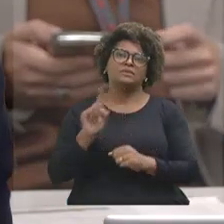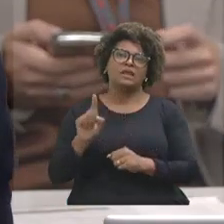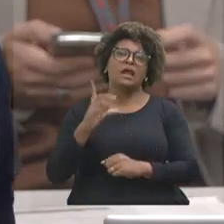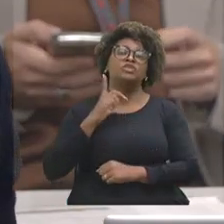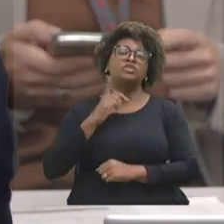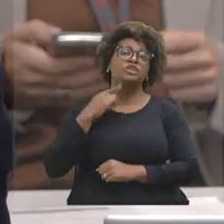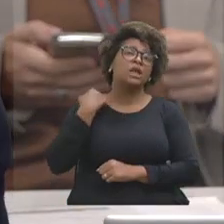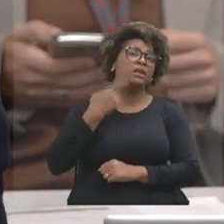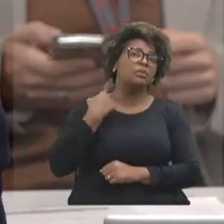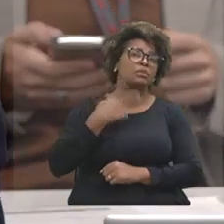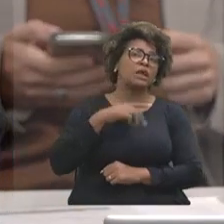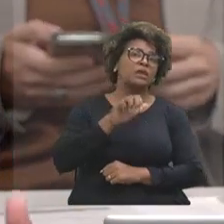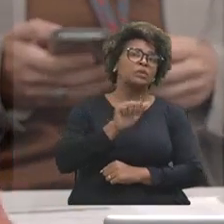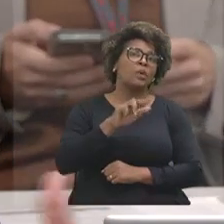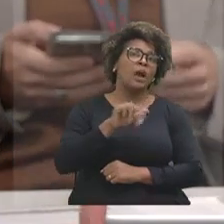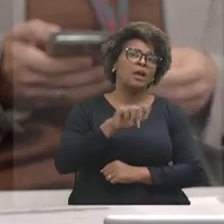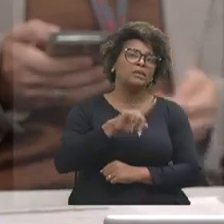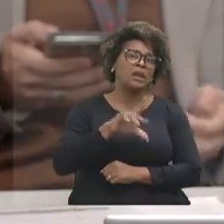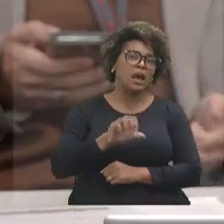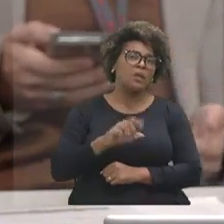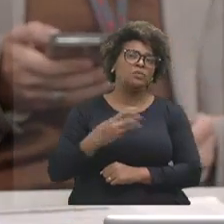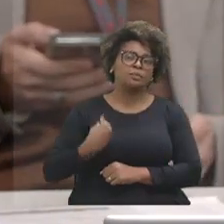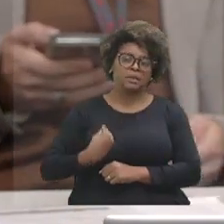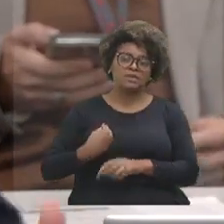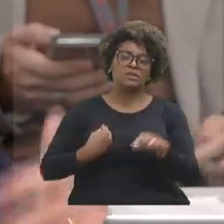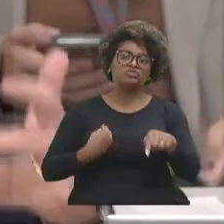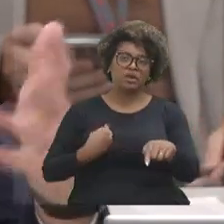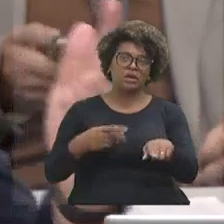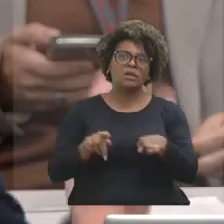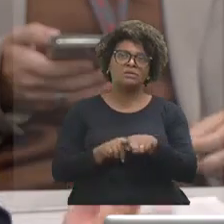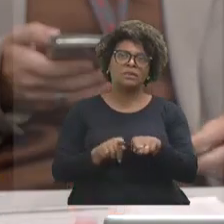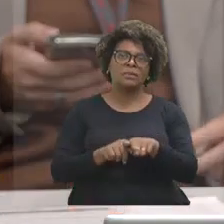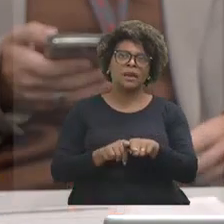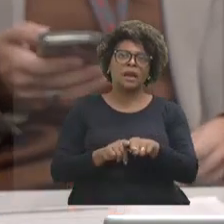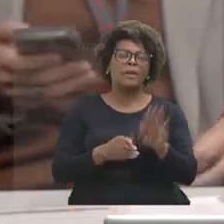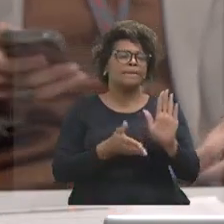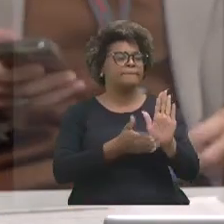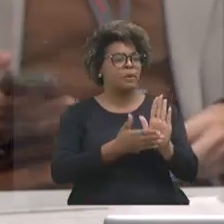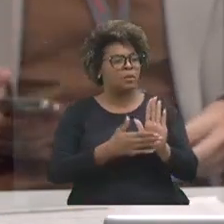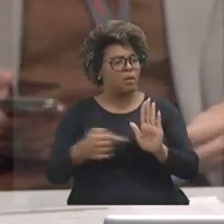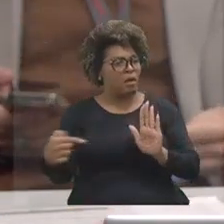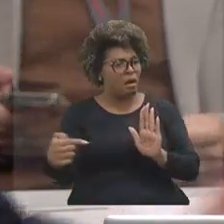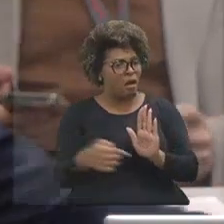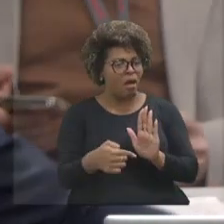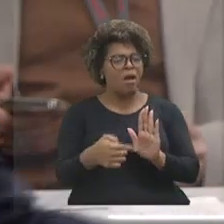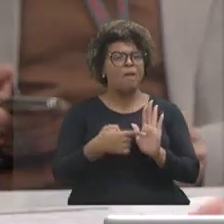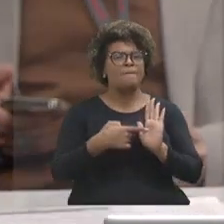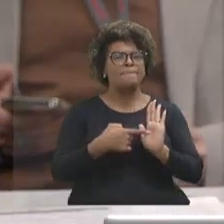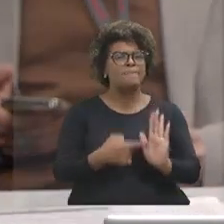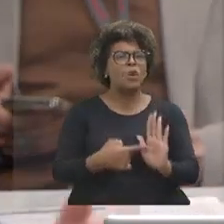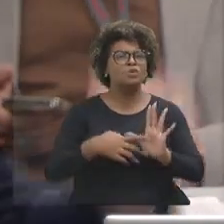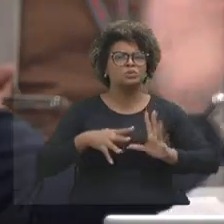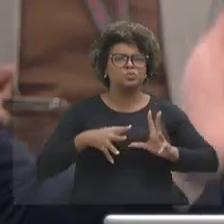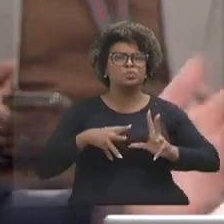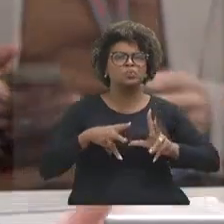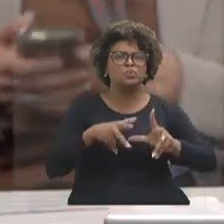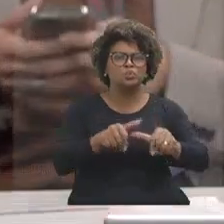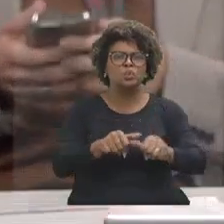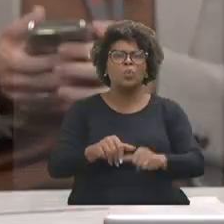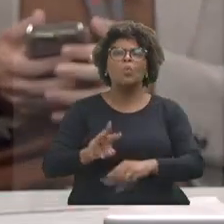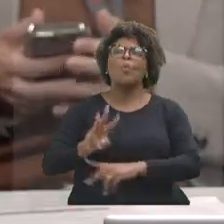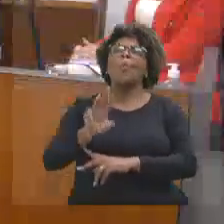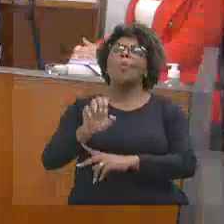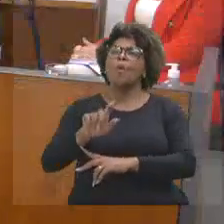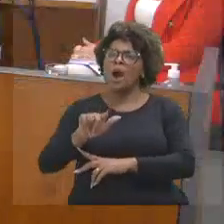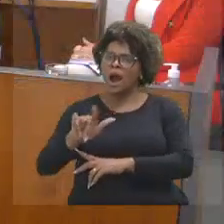que tava presente aqui ele me trouxe da do território dele todos aqui trazem do território mamógrafo O Alien também você também